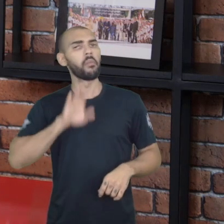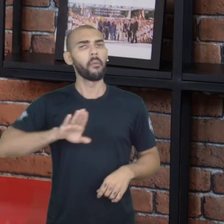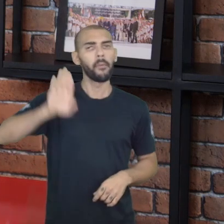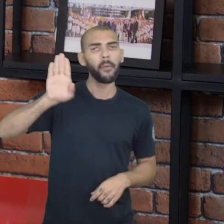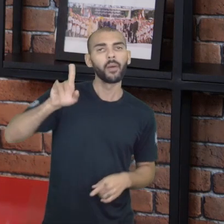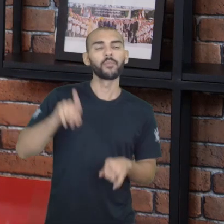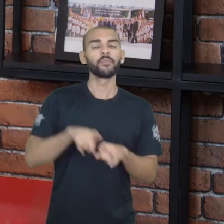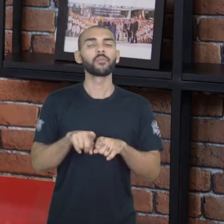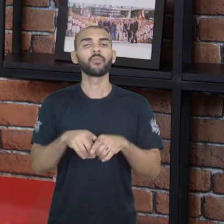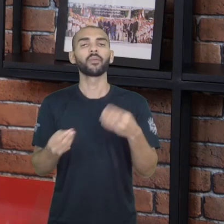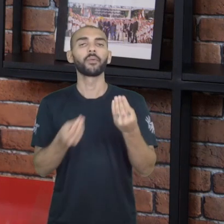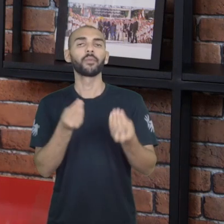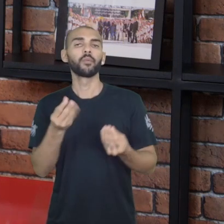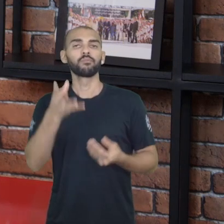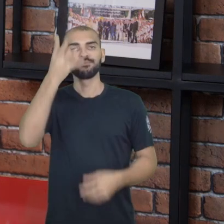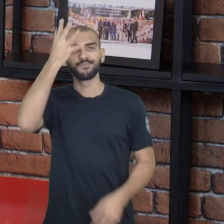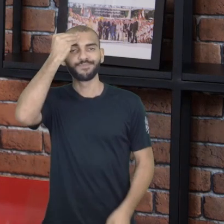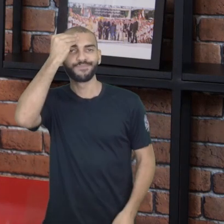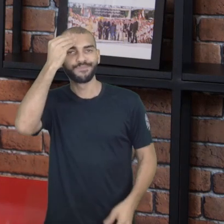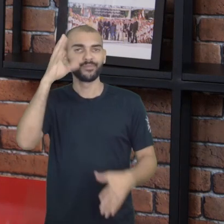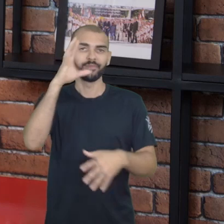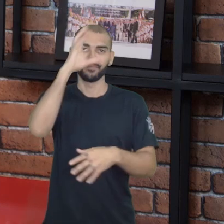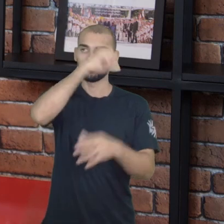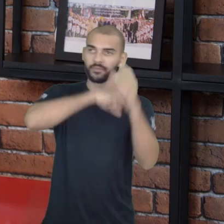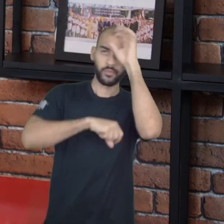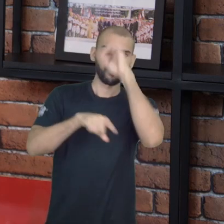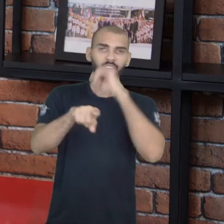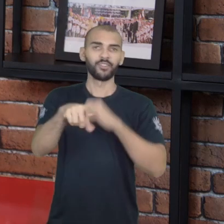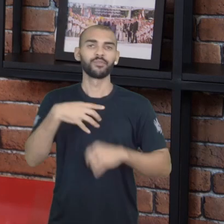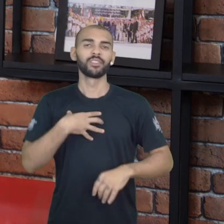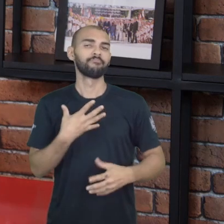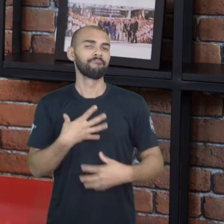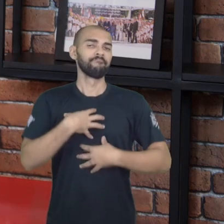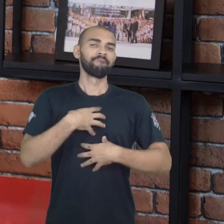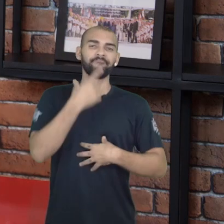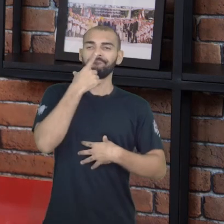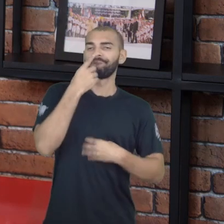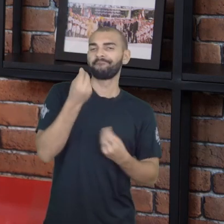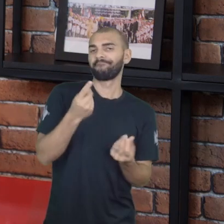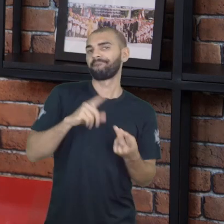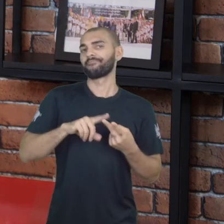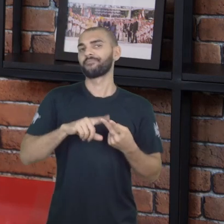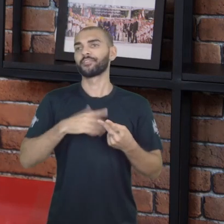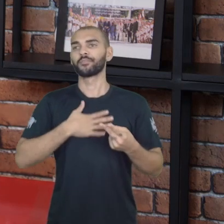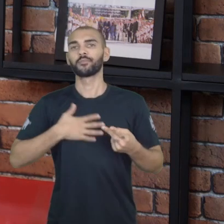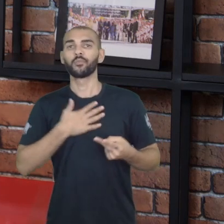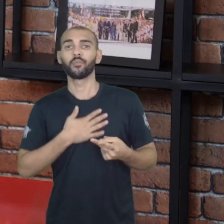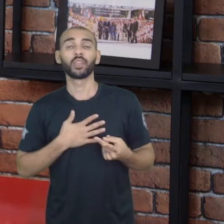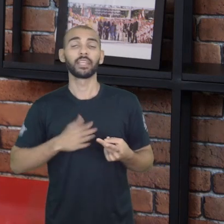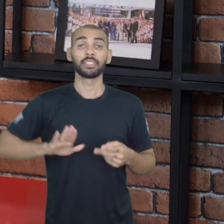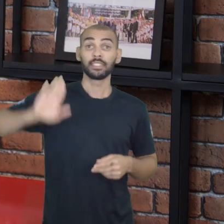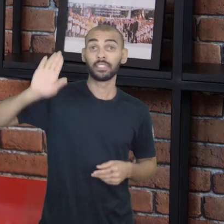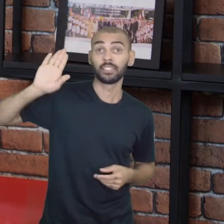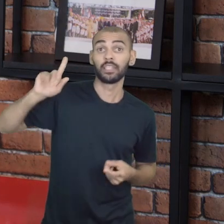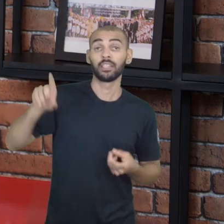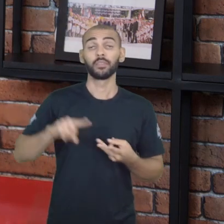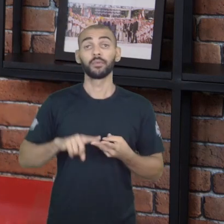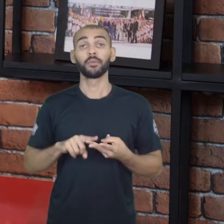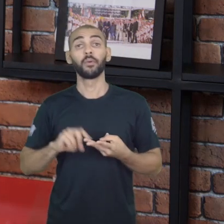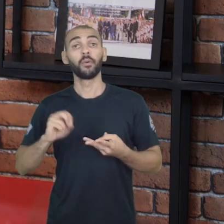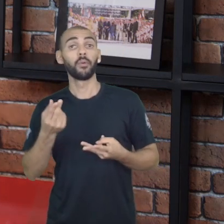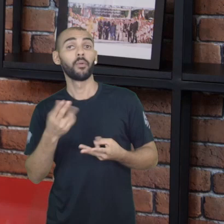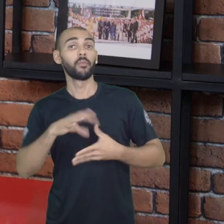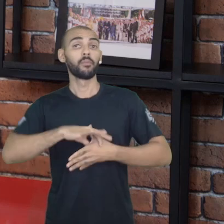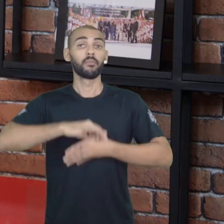para a disputa eleitoral e a consolidação das aprendizagens. Seja você militante, simpatizante, integrante de movimentos